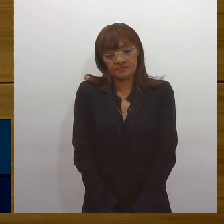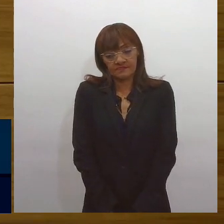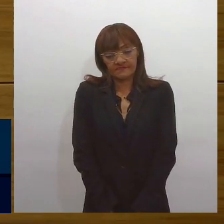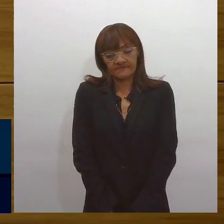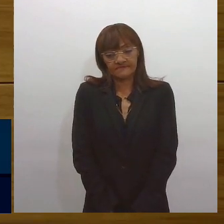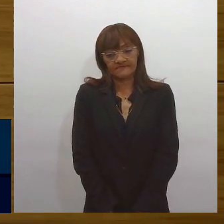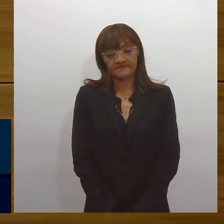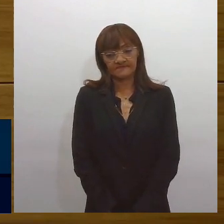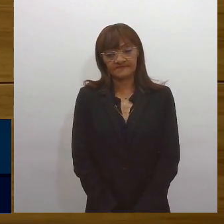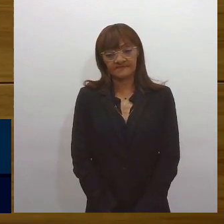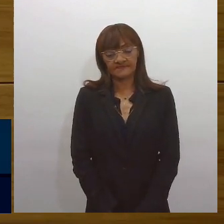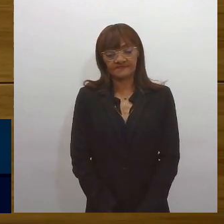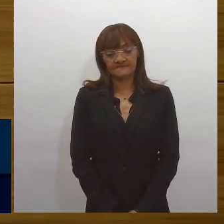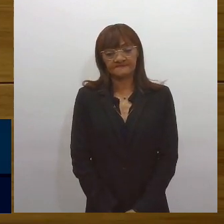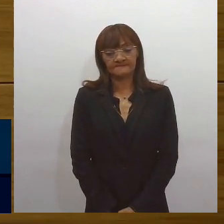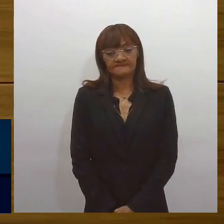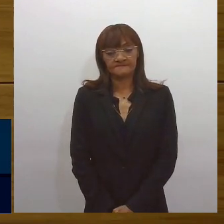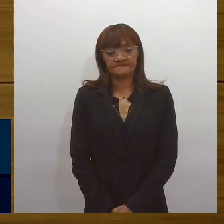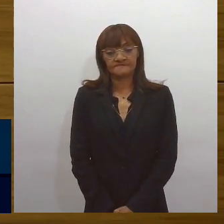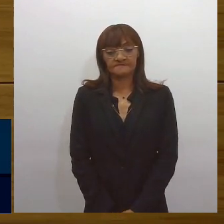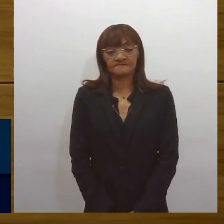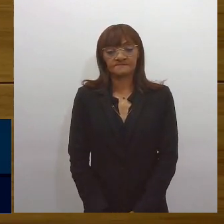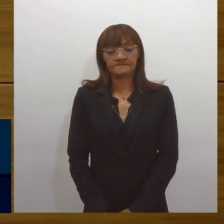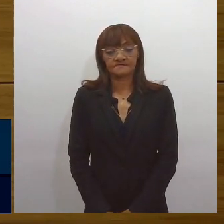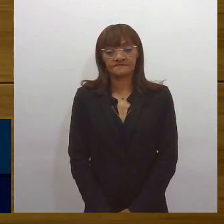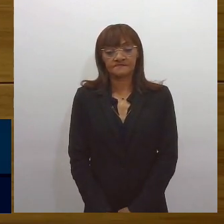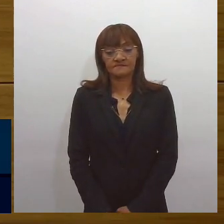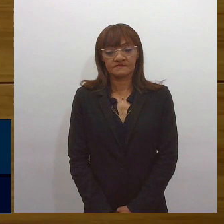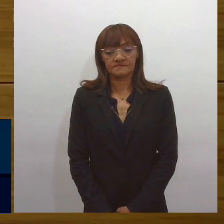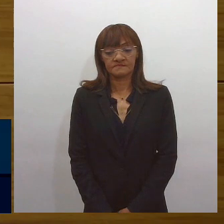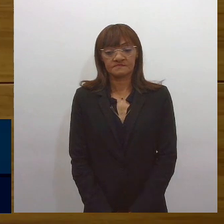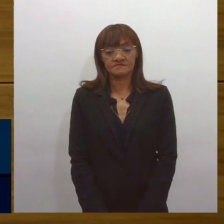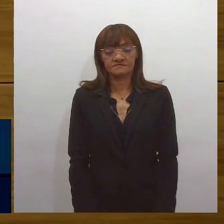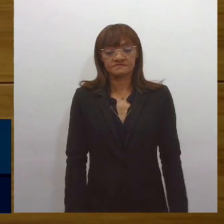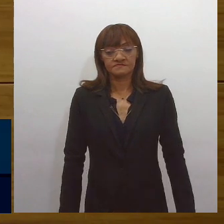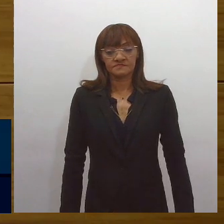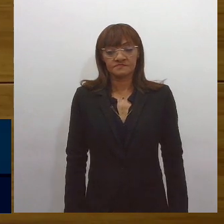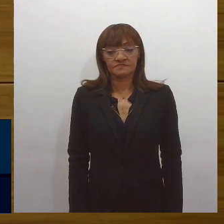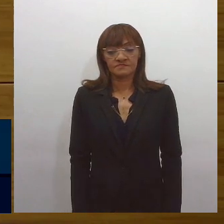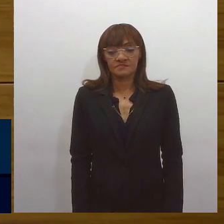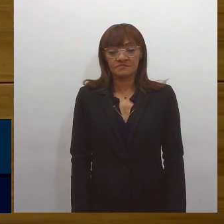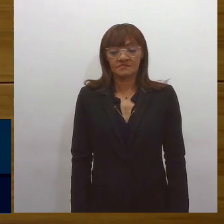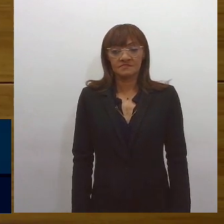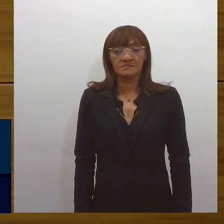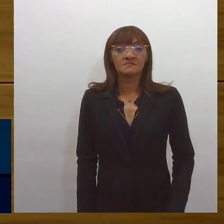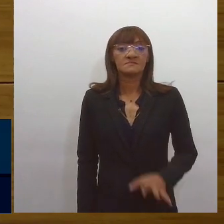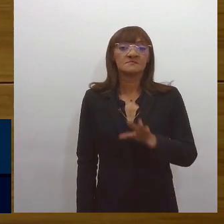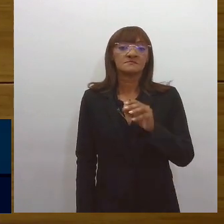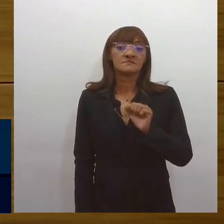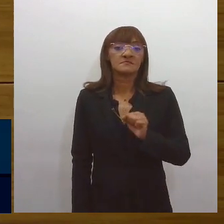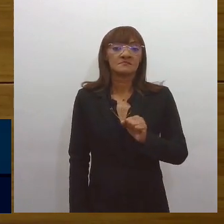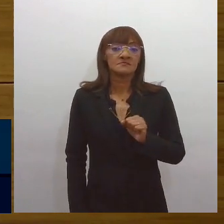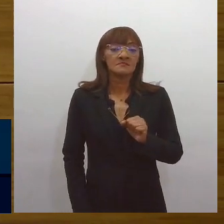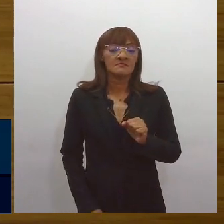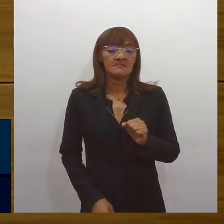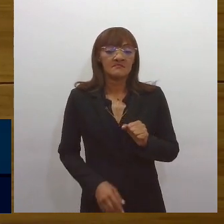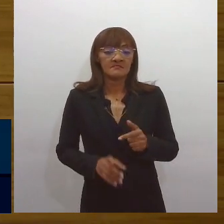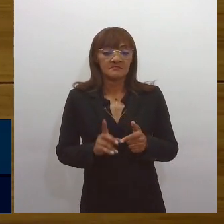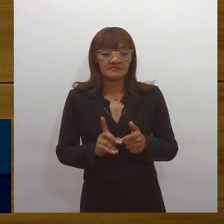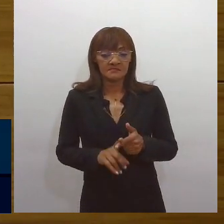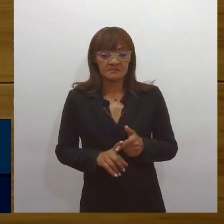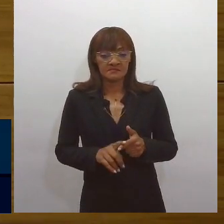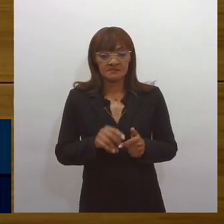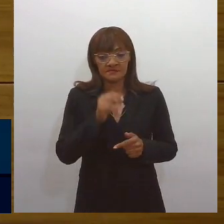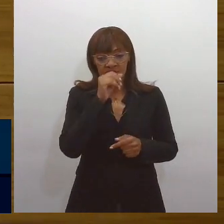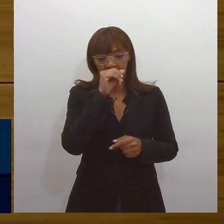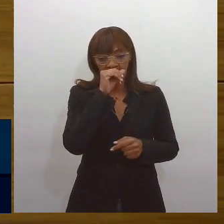recursos teria teria teria sobre a questão de de boa luz especificamente dos acidentes né